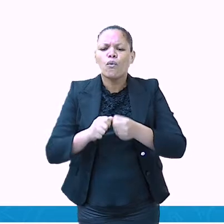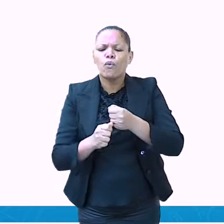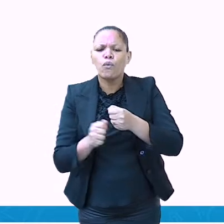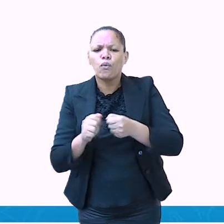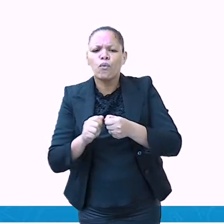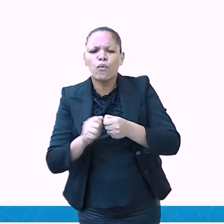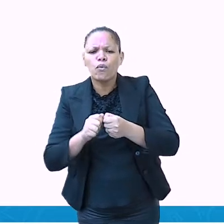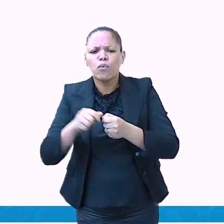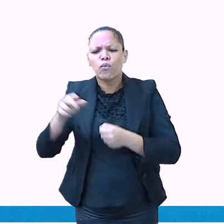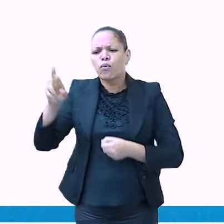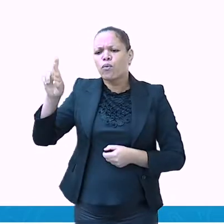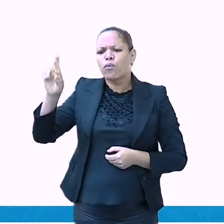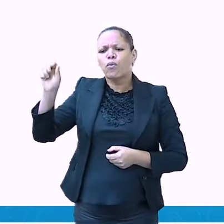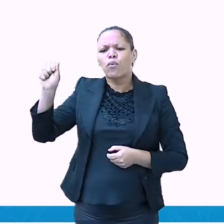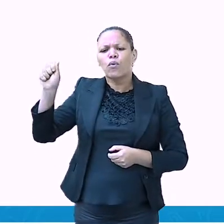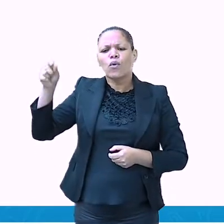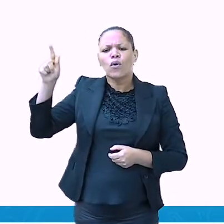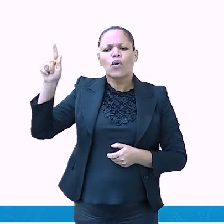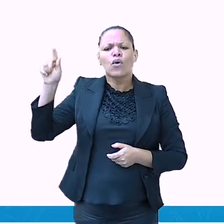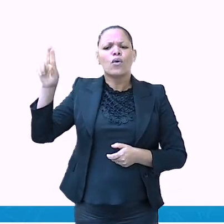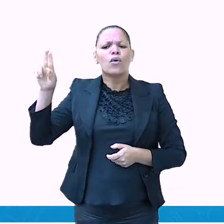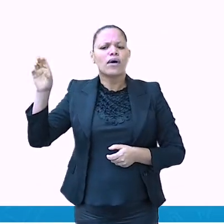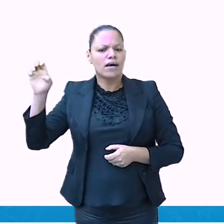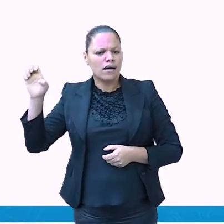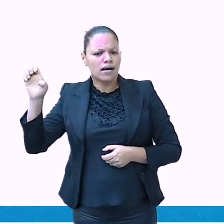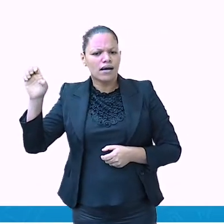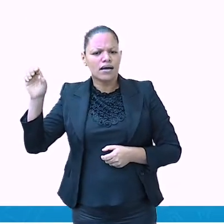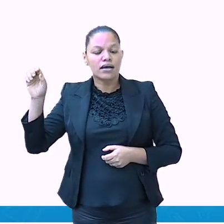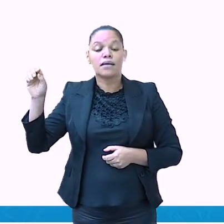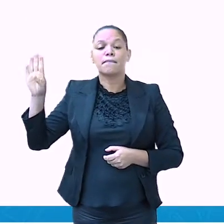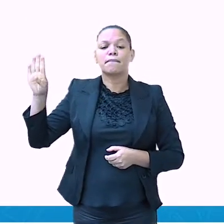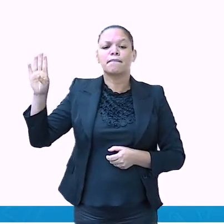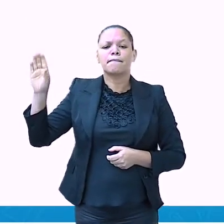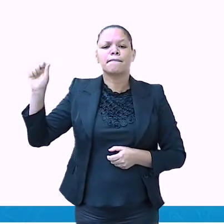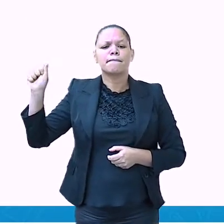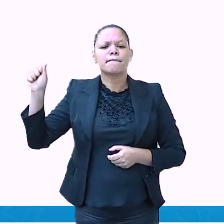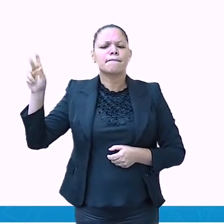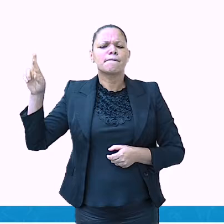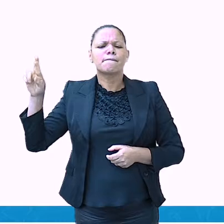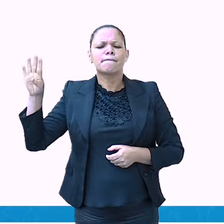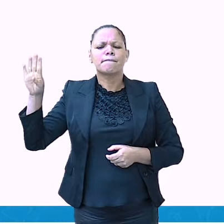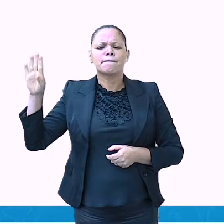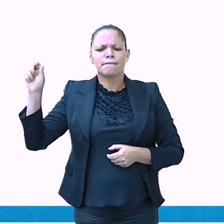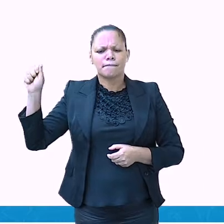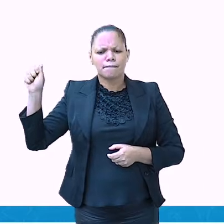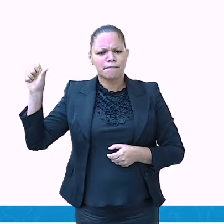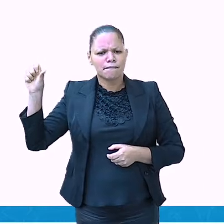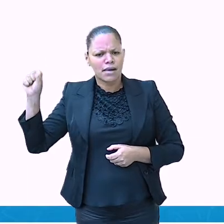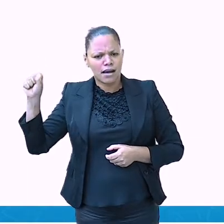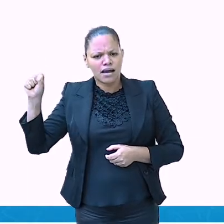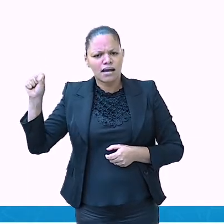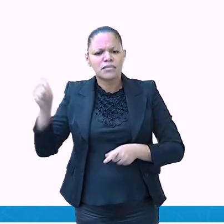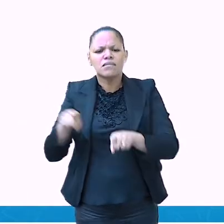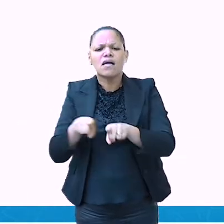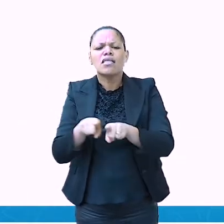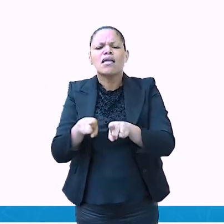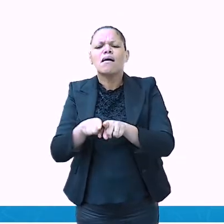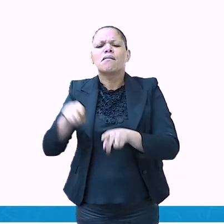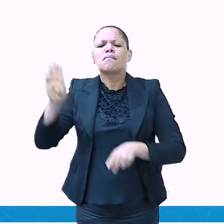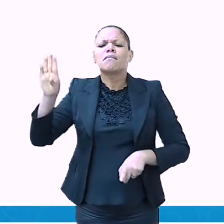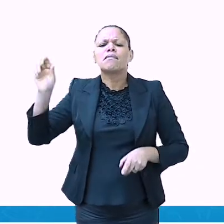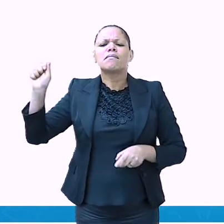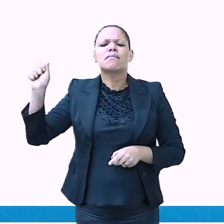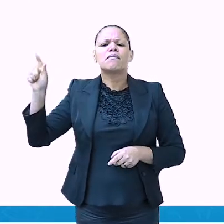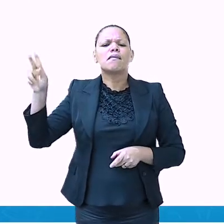a raque. Temos também as barbas, que são essas estruturas menores, que são